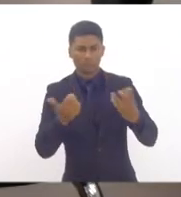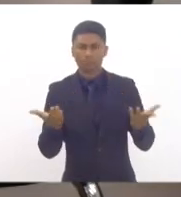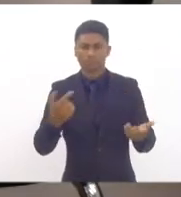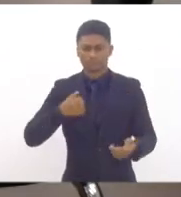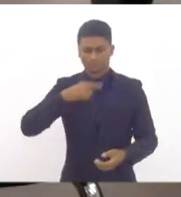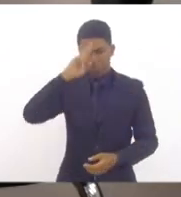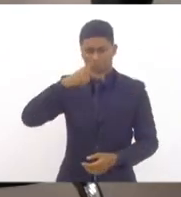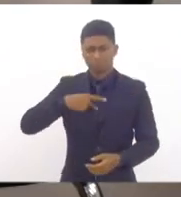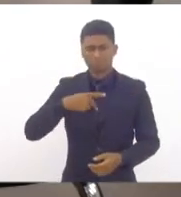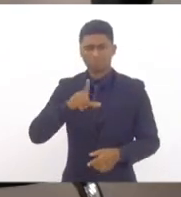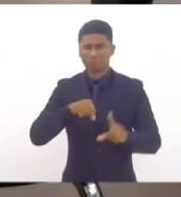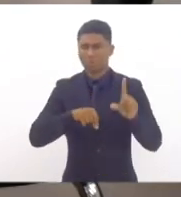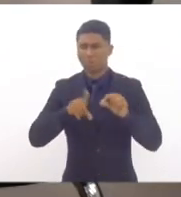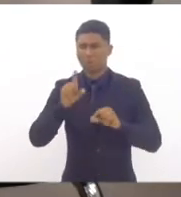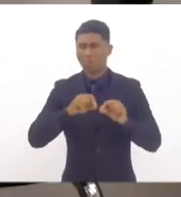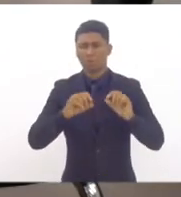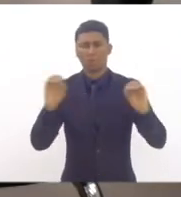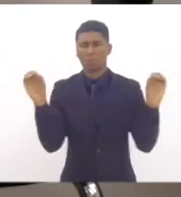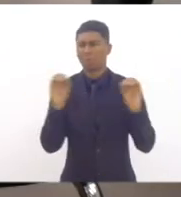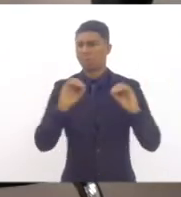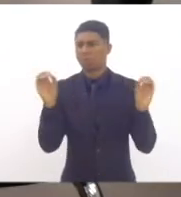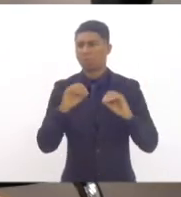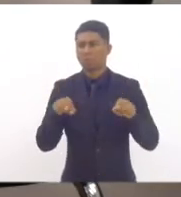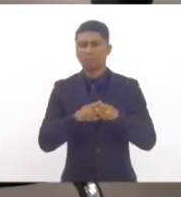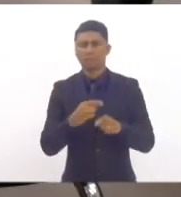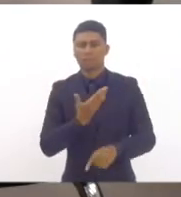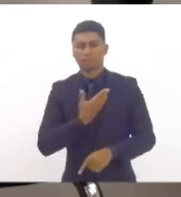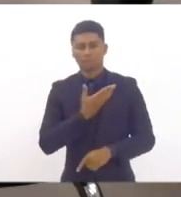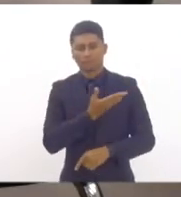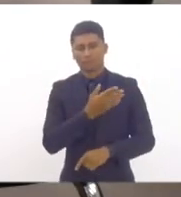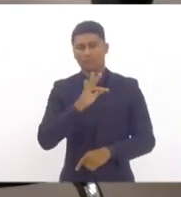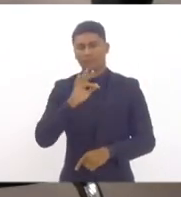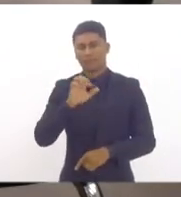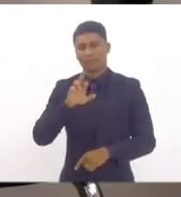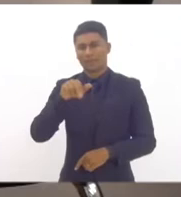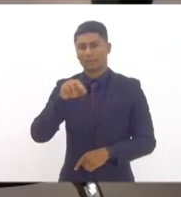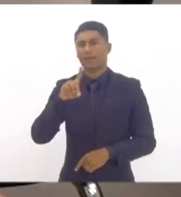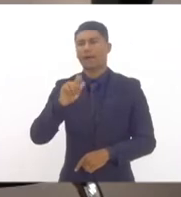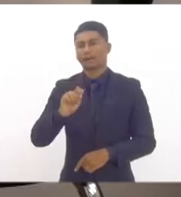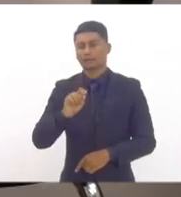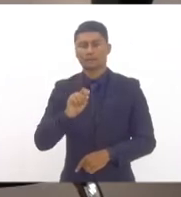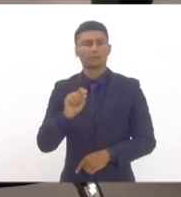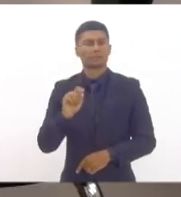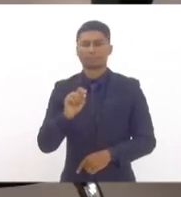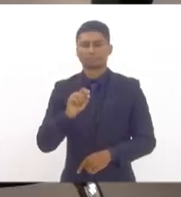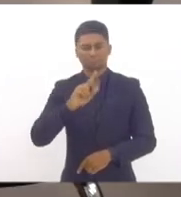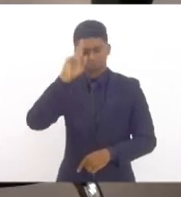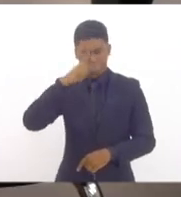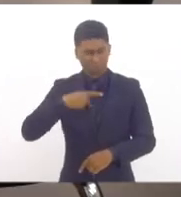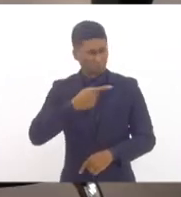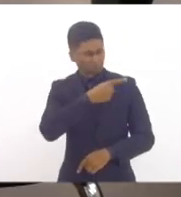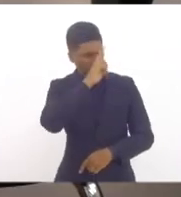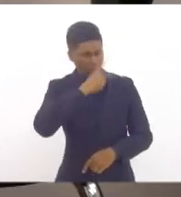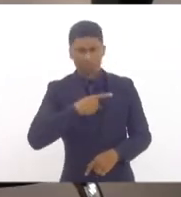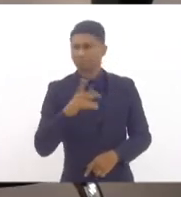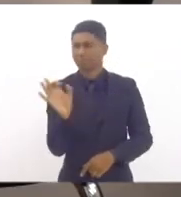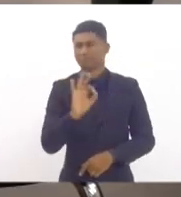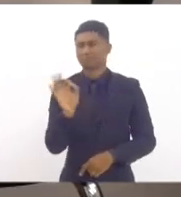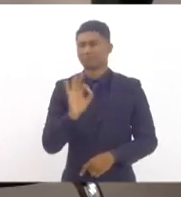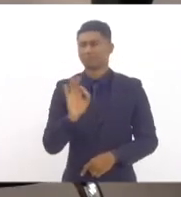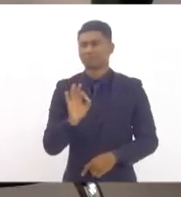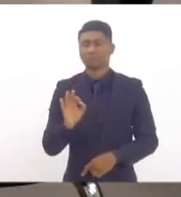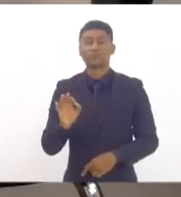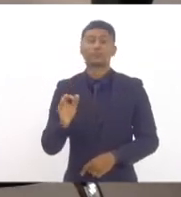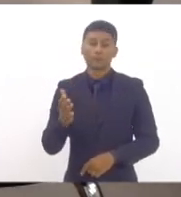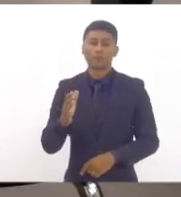escolha pessoal, seja minha, seja da minha colega Fernanda Prates, né? Nós ouvimos a direção da Comissão de Direitos Humanos, nossos